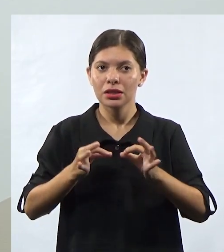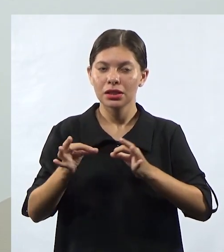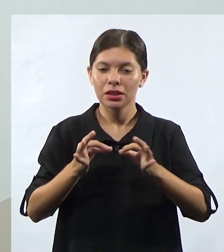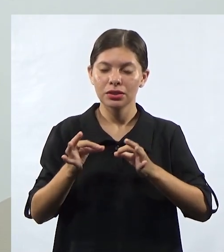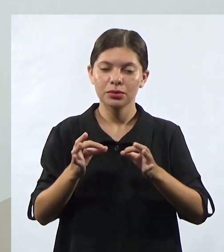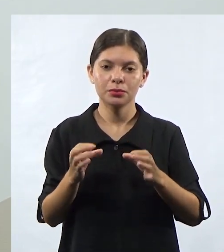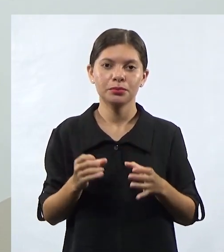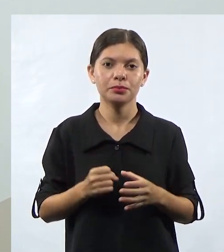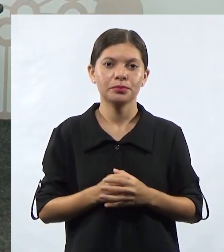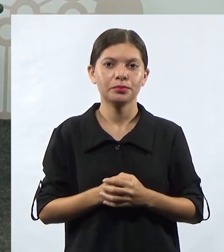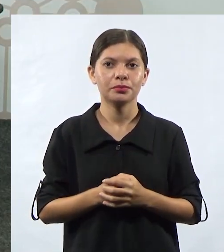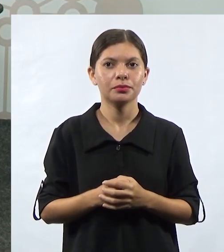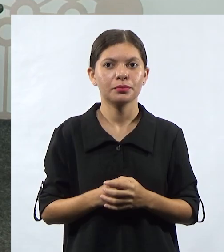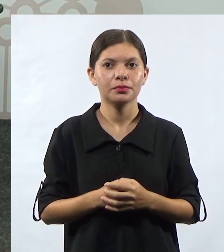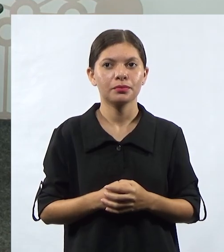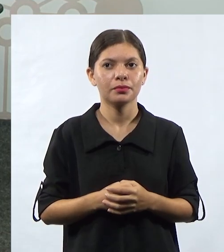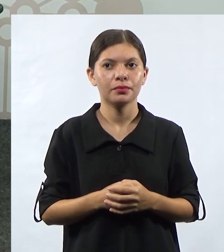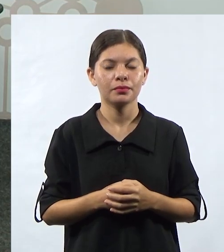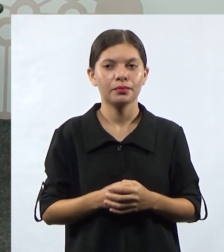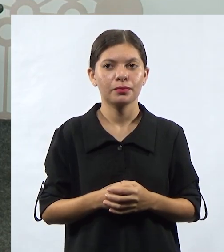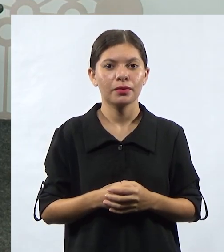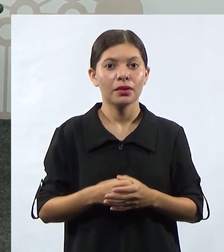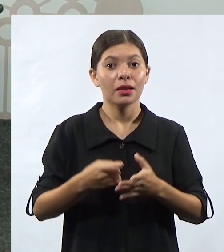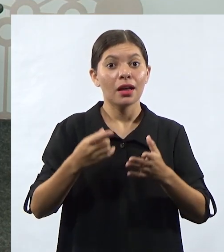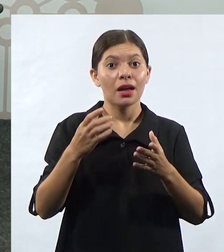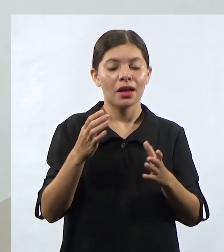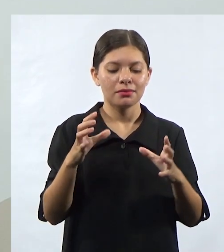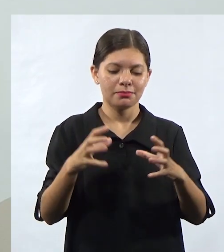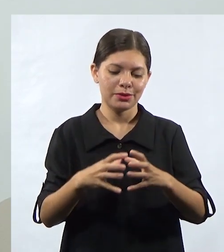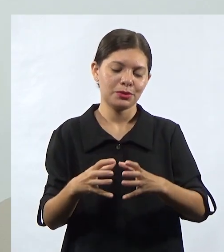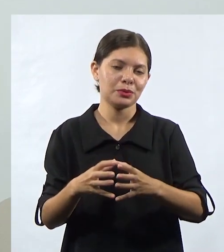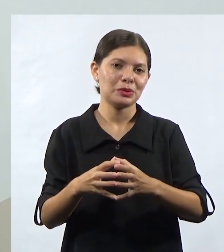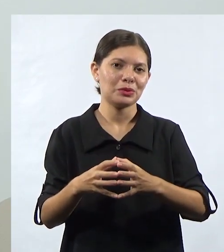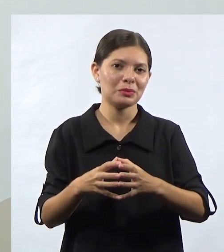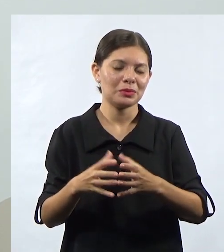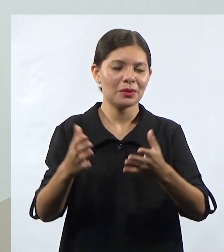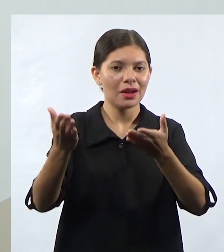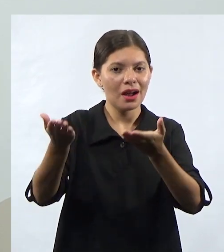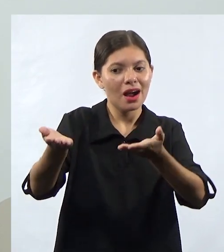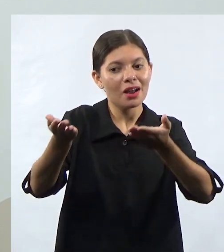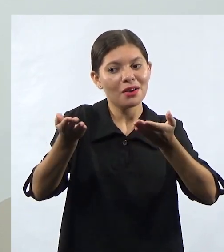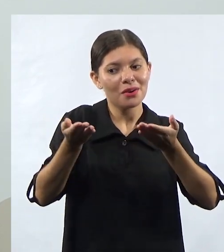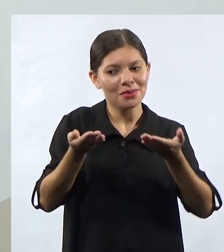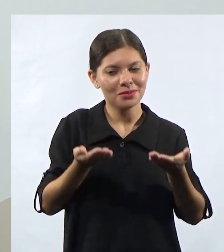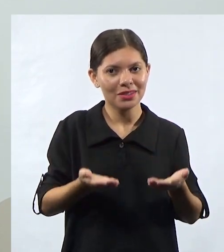Lembrando que esse grupo é sempre um convite, tá, professor Saulo? Então você não